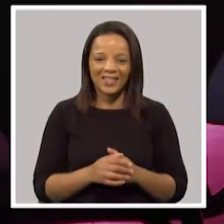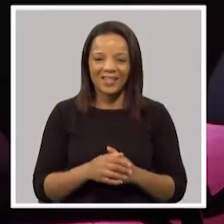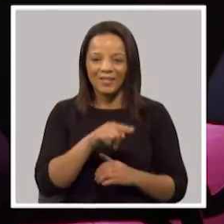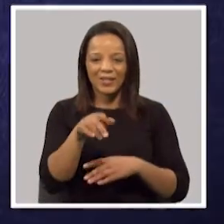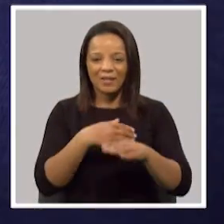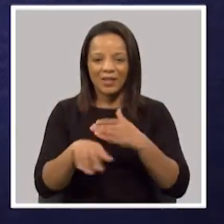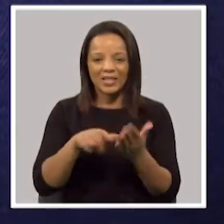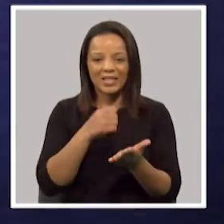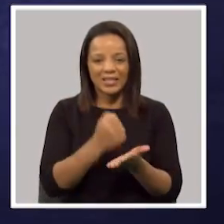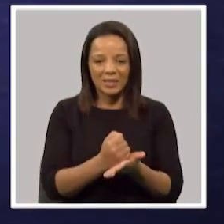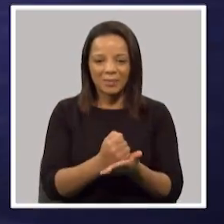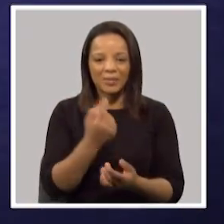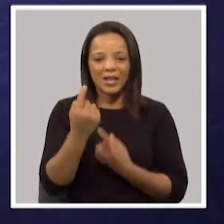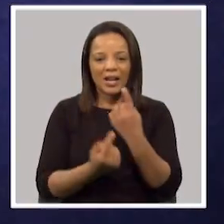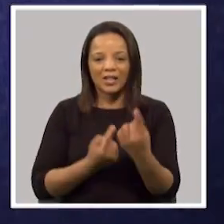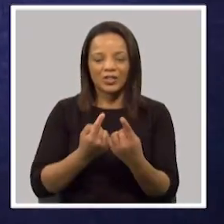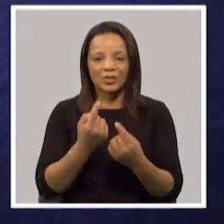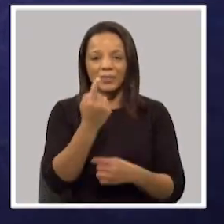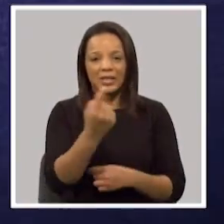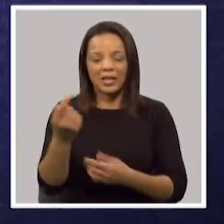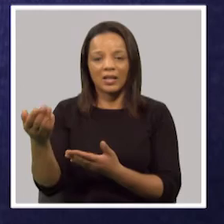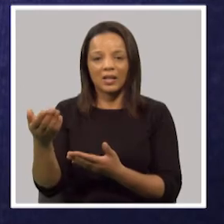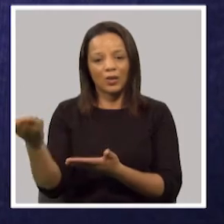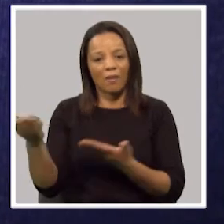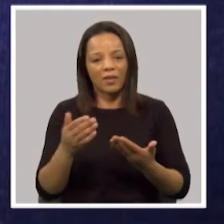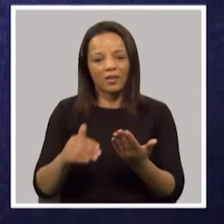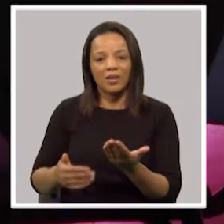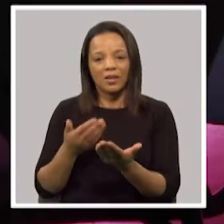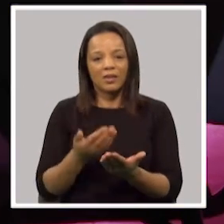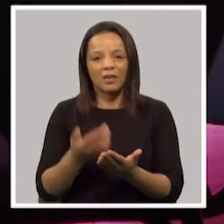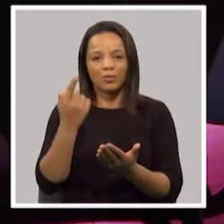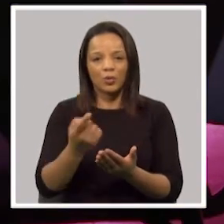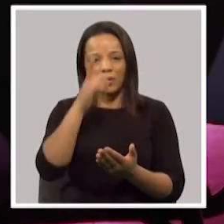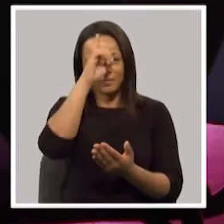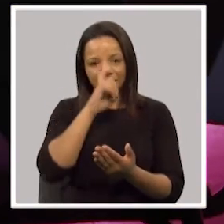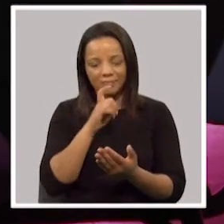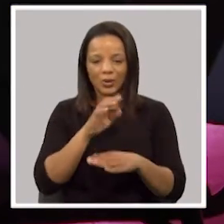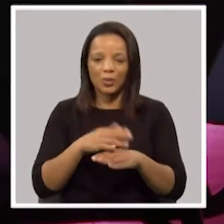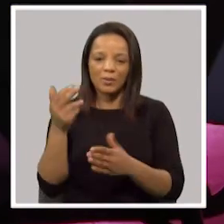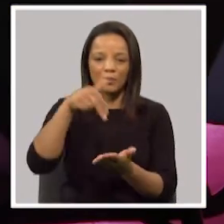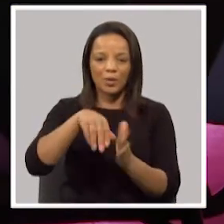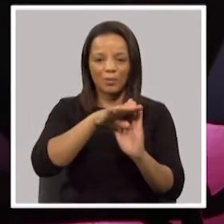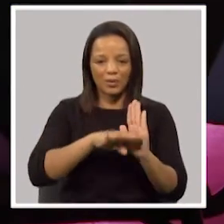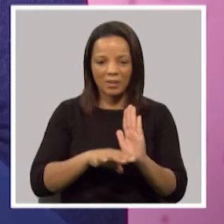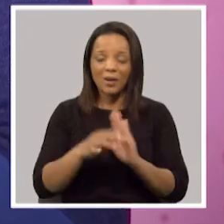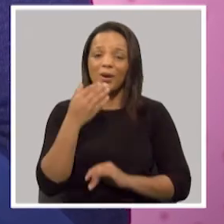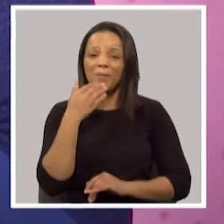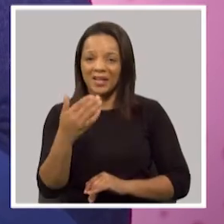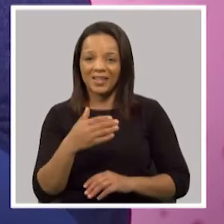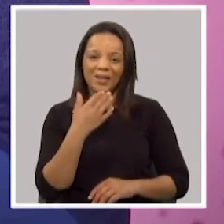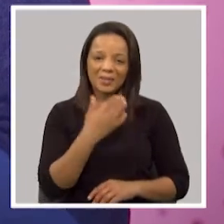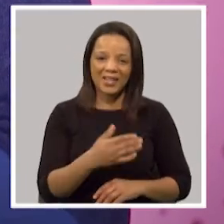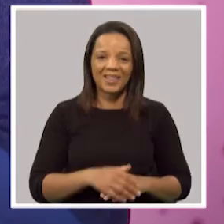Obrigada, vocês fazem isto sempre? Sim, damos a cada convidado uma recordação da passagem aqui. Que giro, que giro.